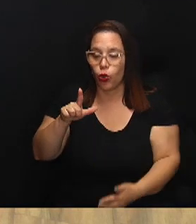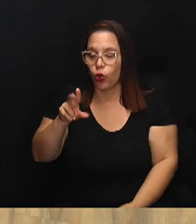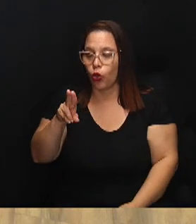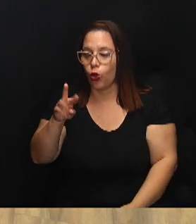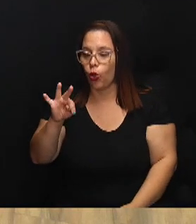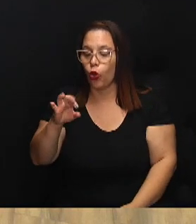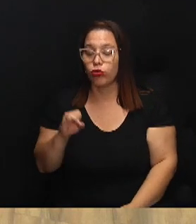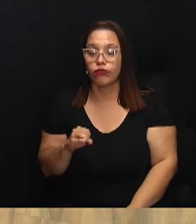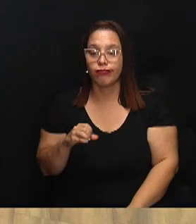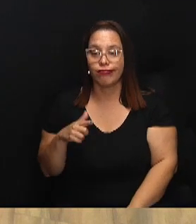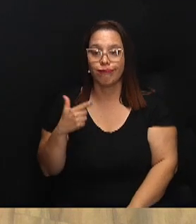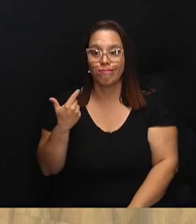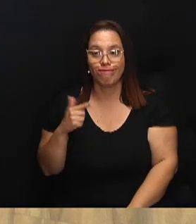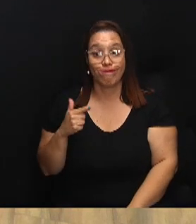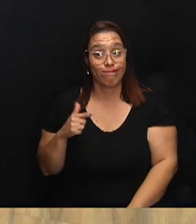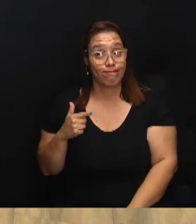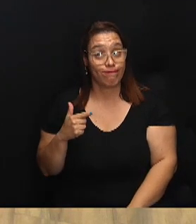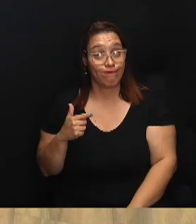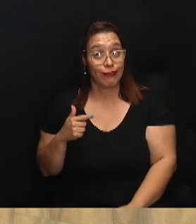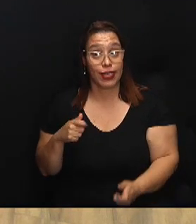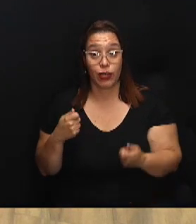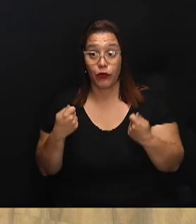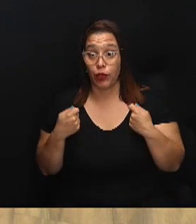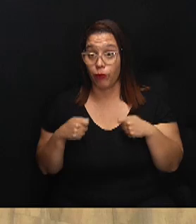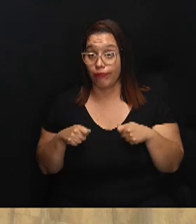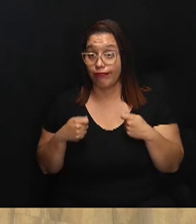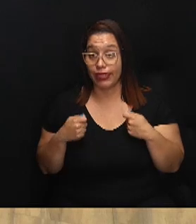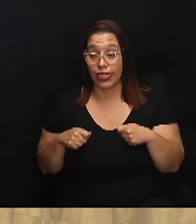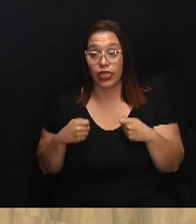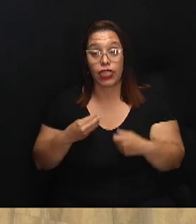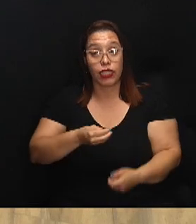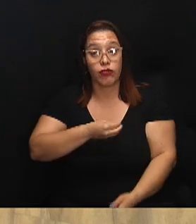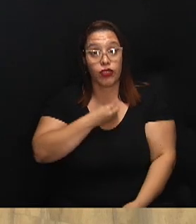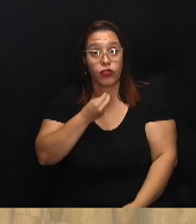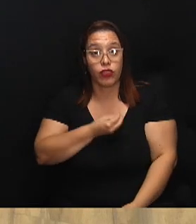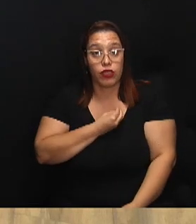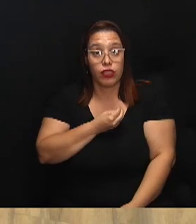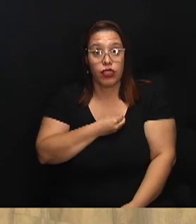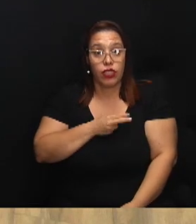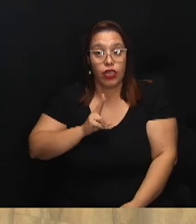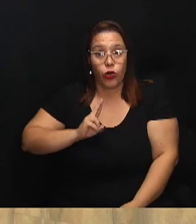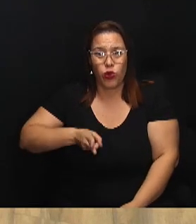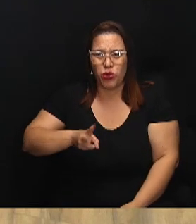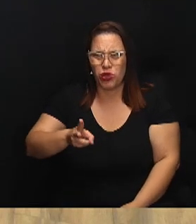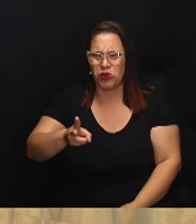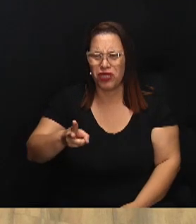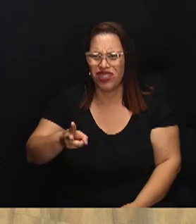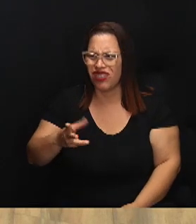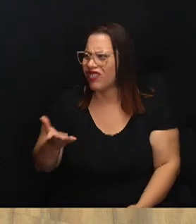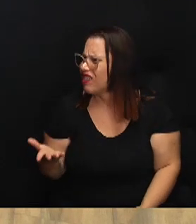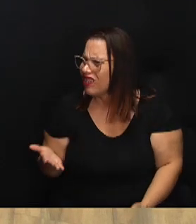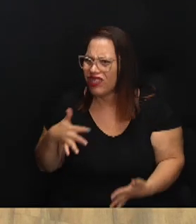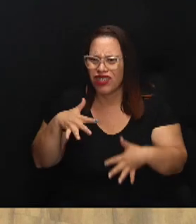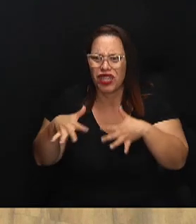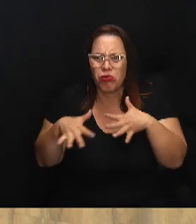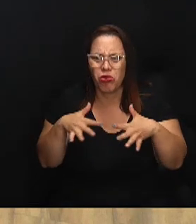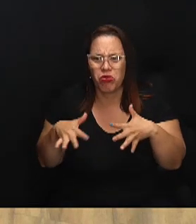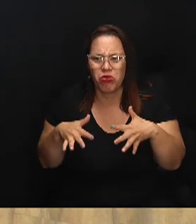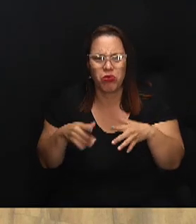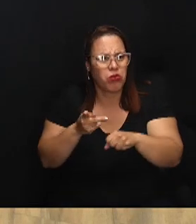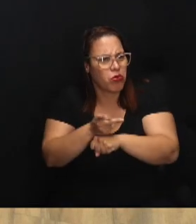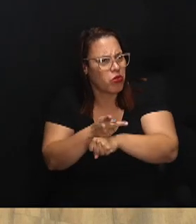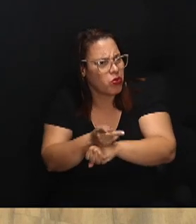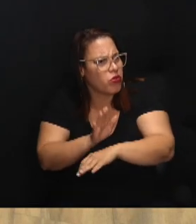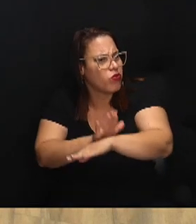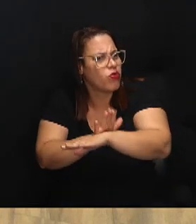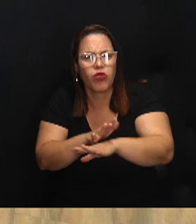que não tem problema ter o momento do luto, mas que quando aquilo se torna permanente, em que momento é necessário a pessoa buscar